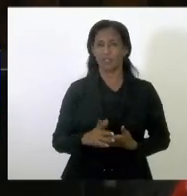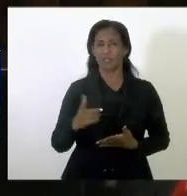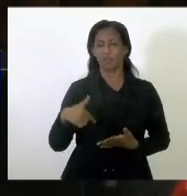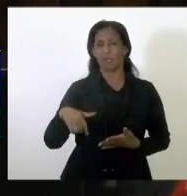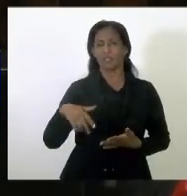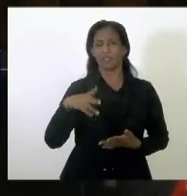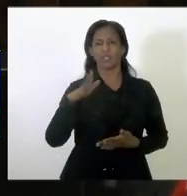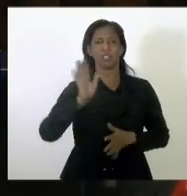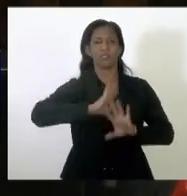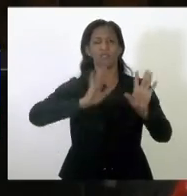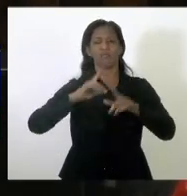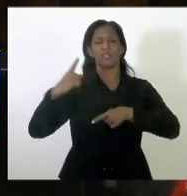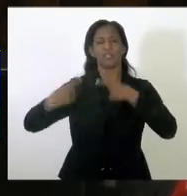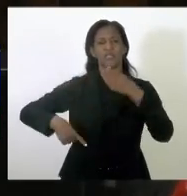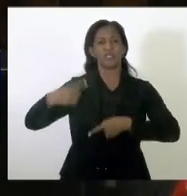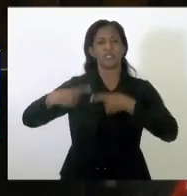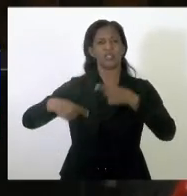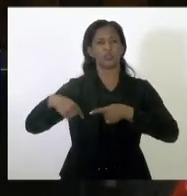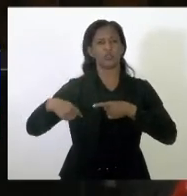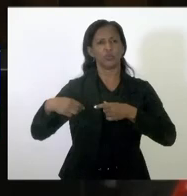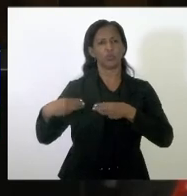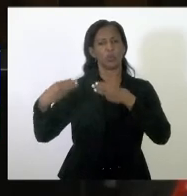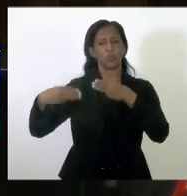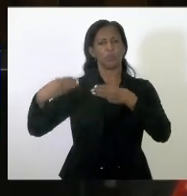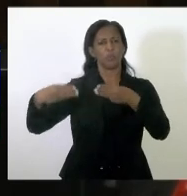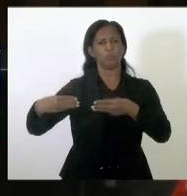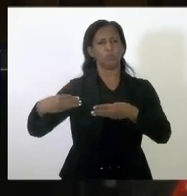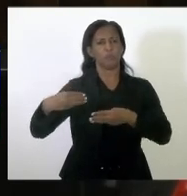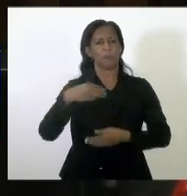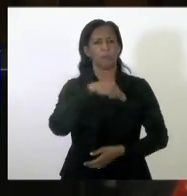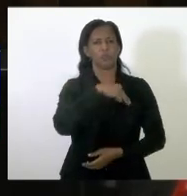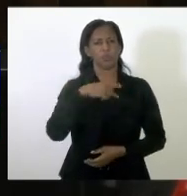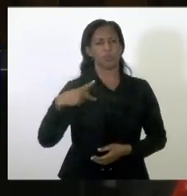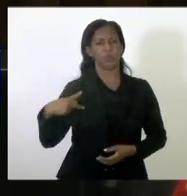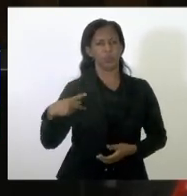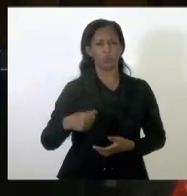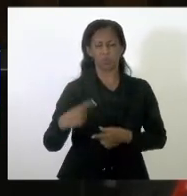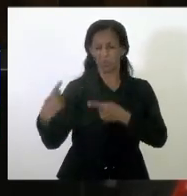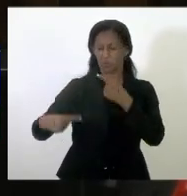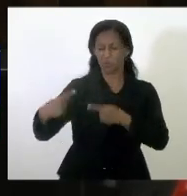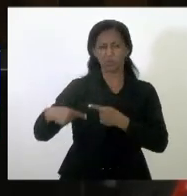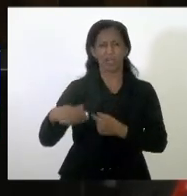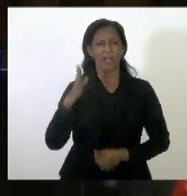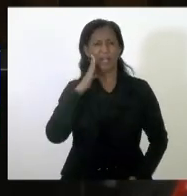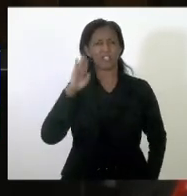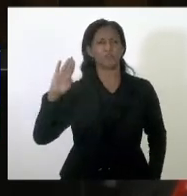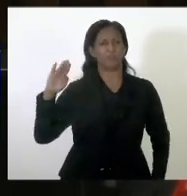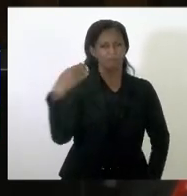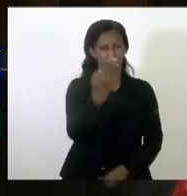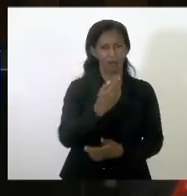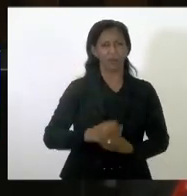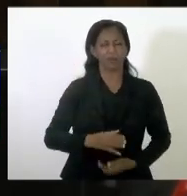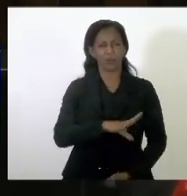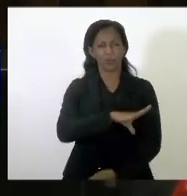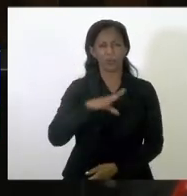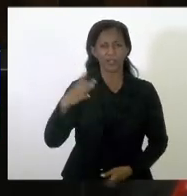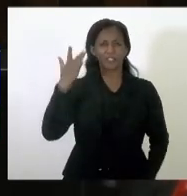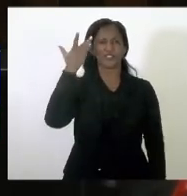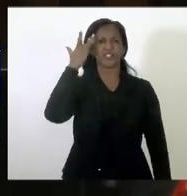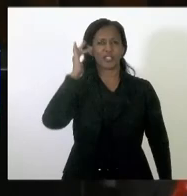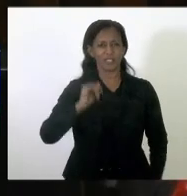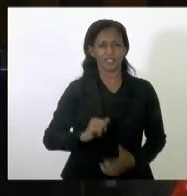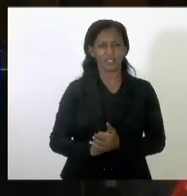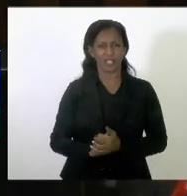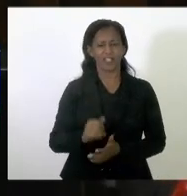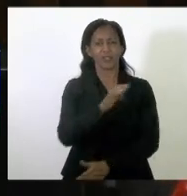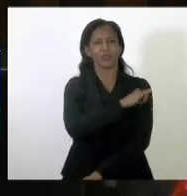não. Isso vai ser discutido no âmbito do Ministério Público, nas instâncias adequadas. Eu vou discutir aqui a cara de pau, a ousadia de acharem que